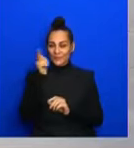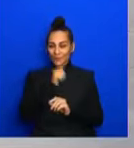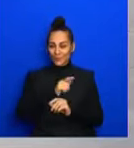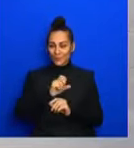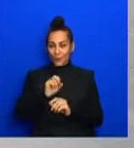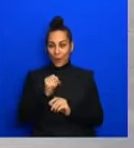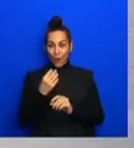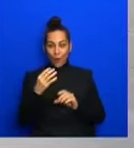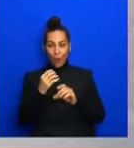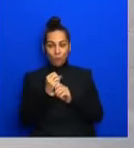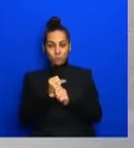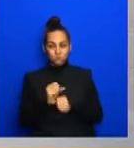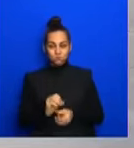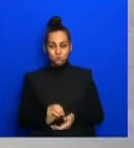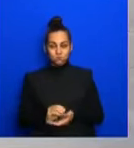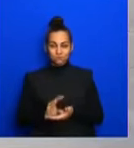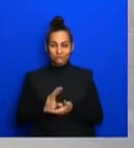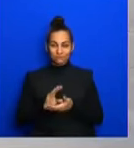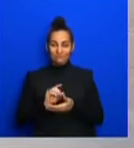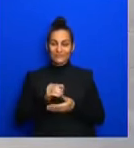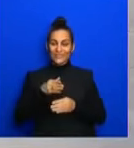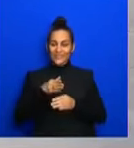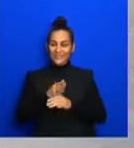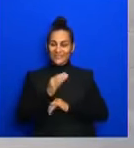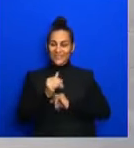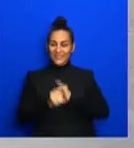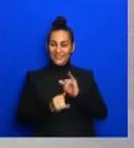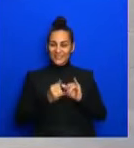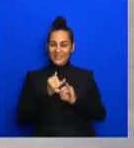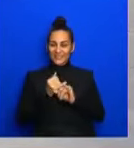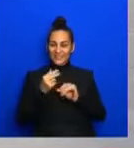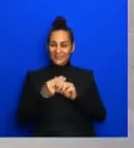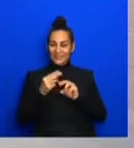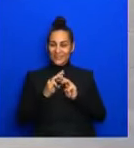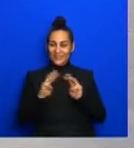premiadas ou se o prêmio está acumulado. loterias.caixa.gov.br